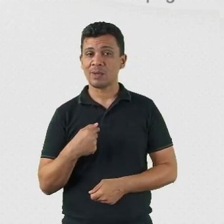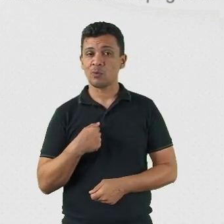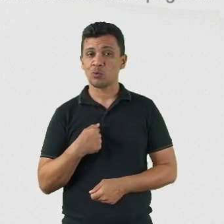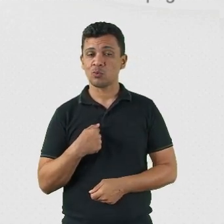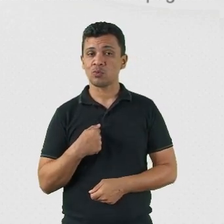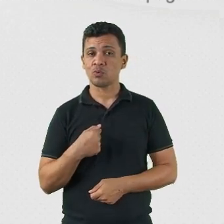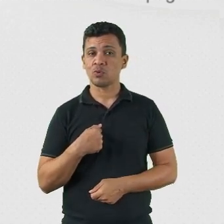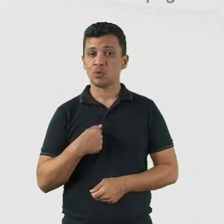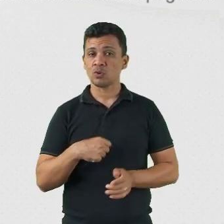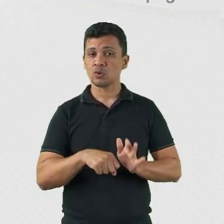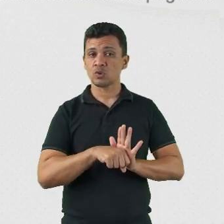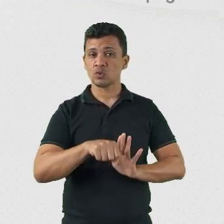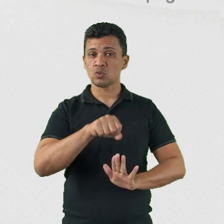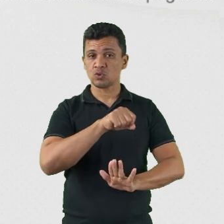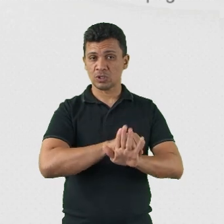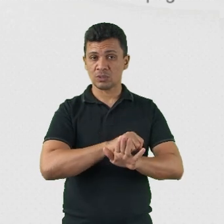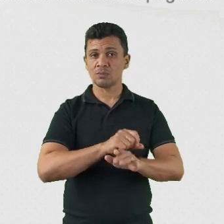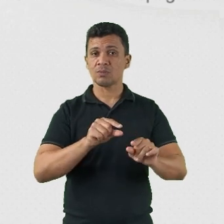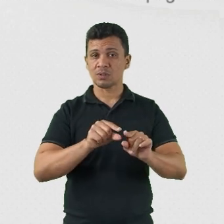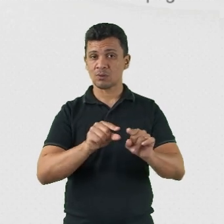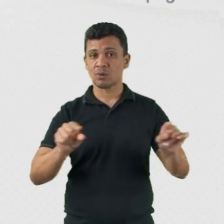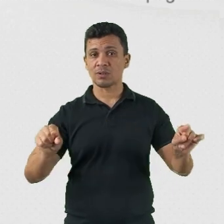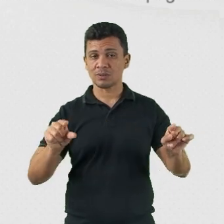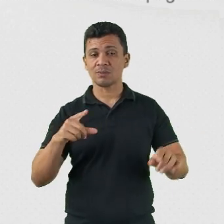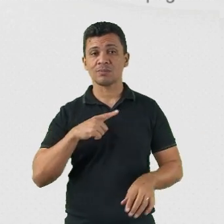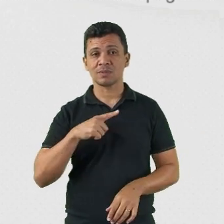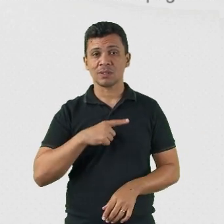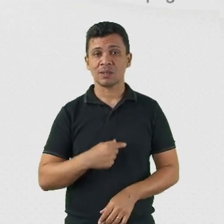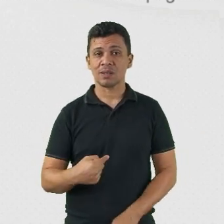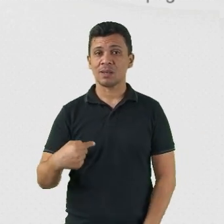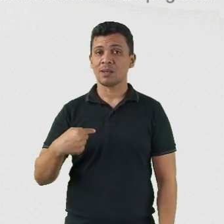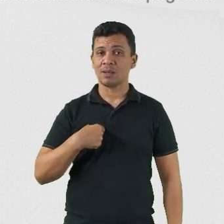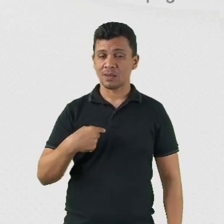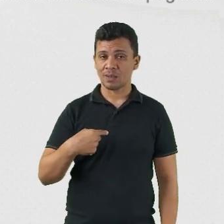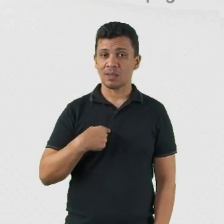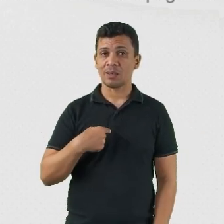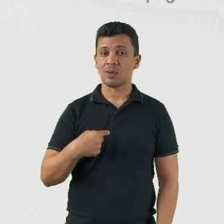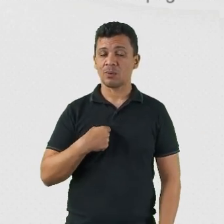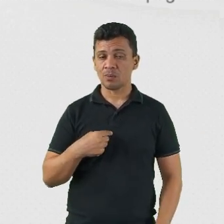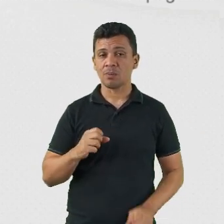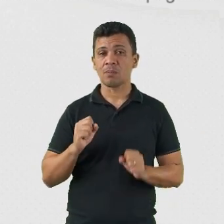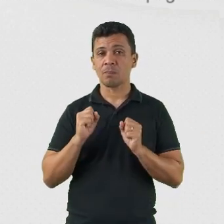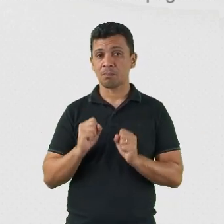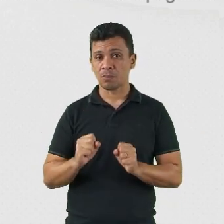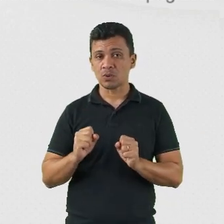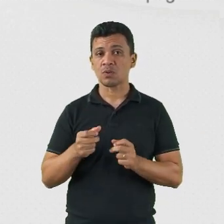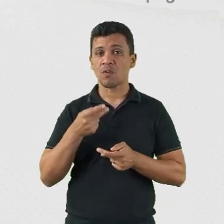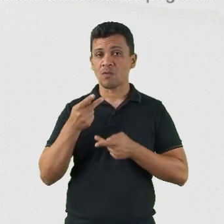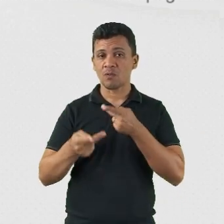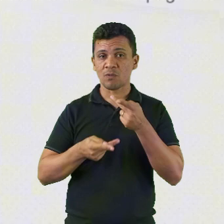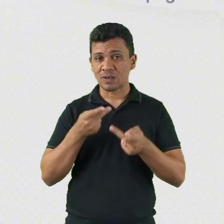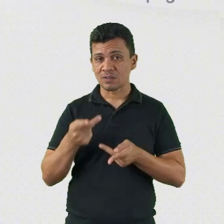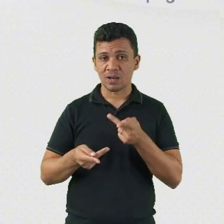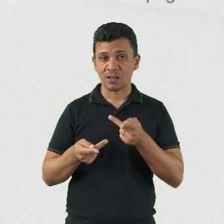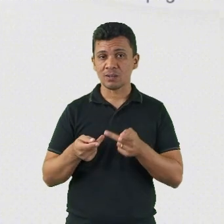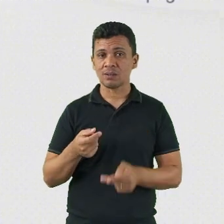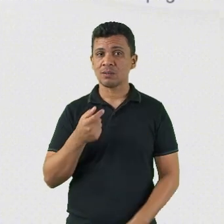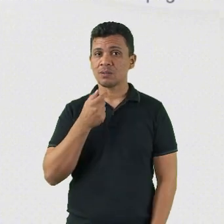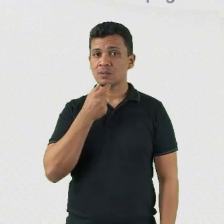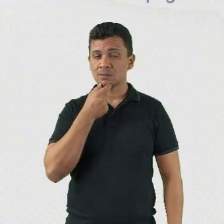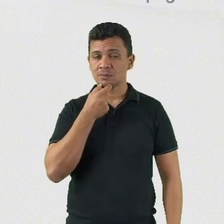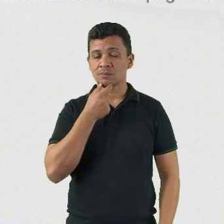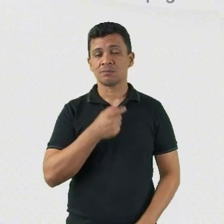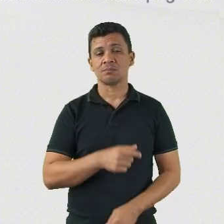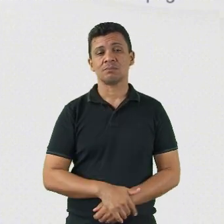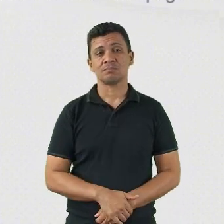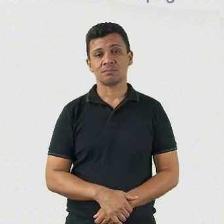como sujeito da oração, tenho. I can speak. Eu posso falar.